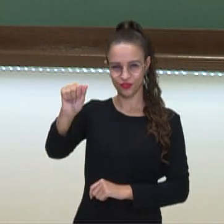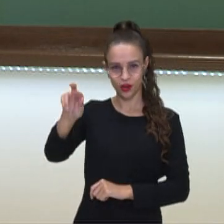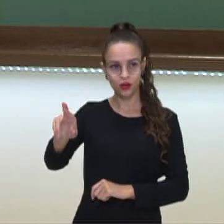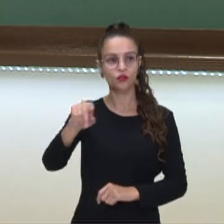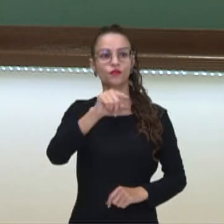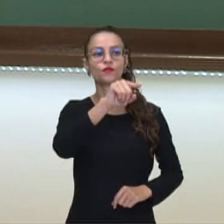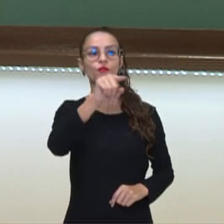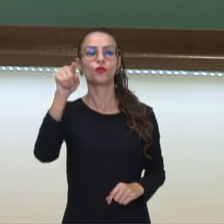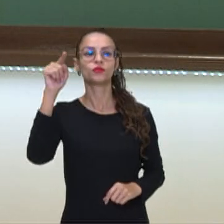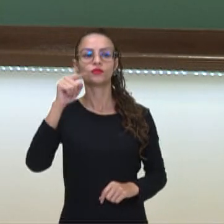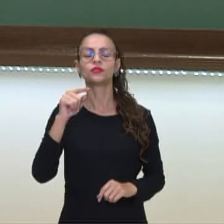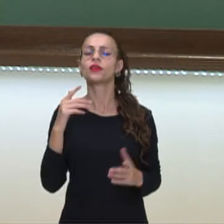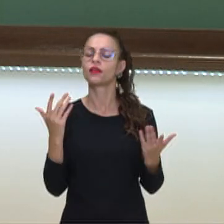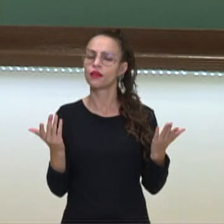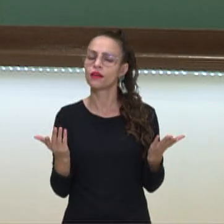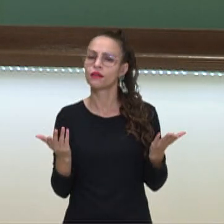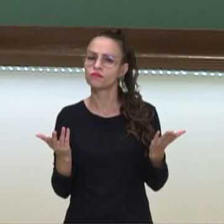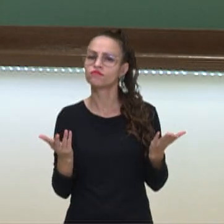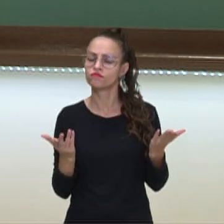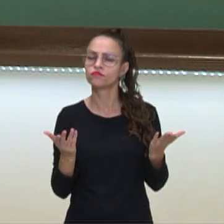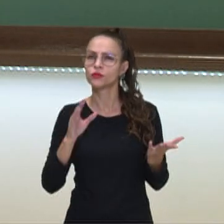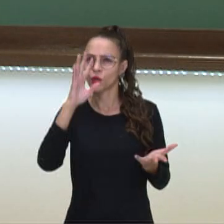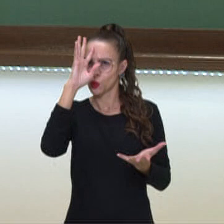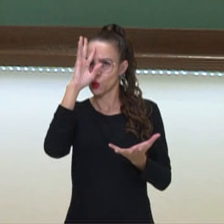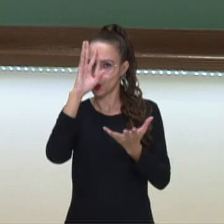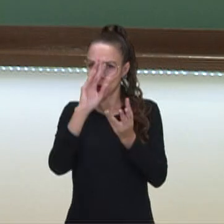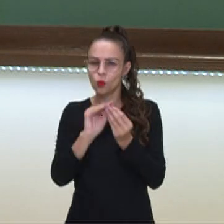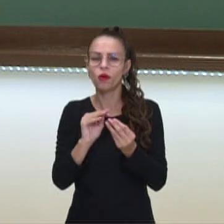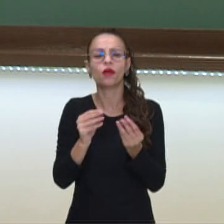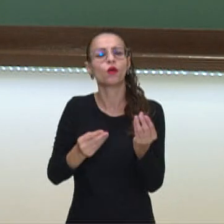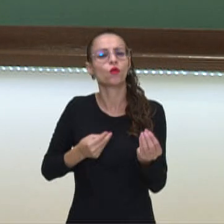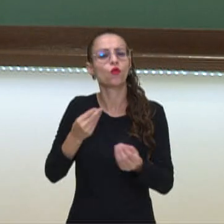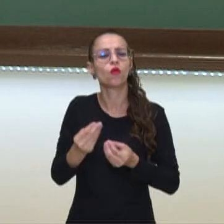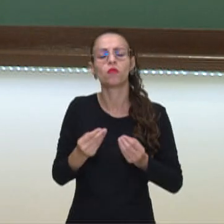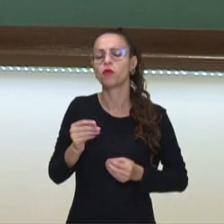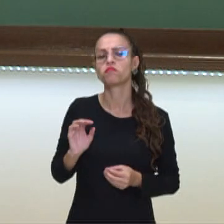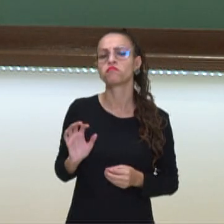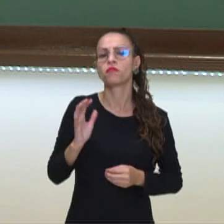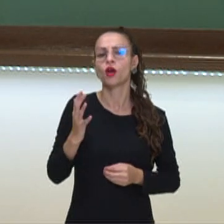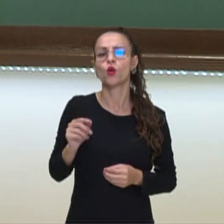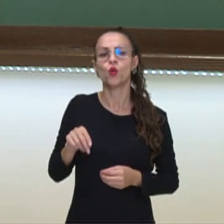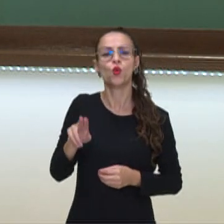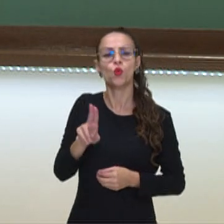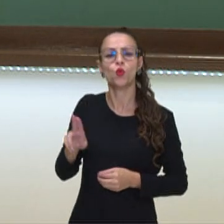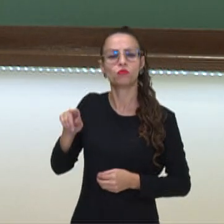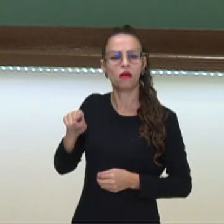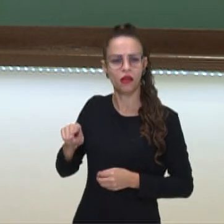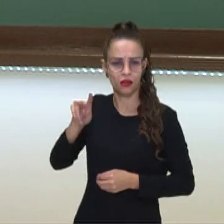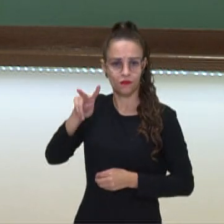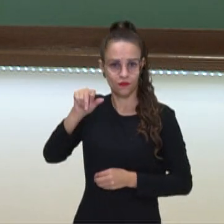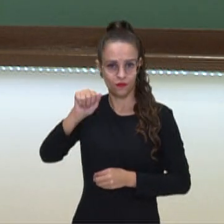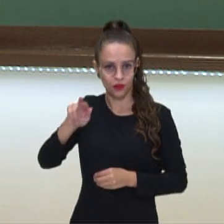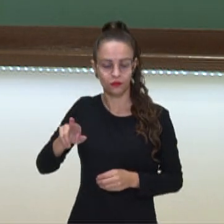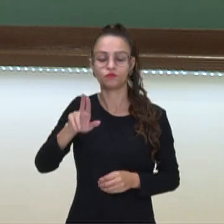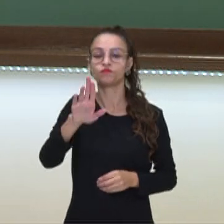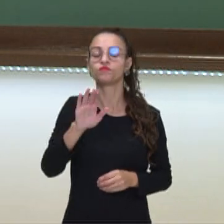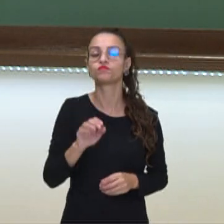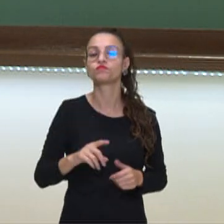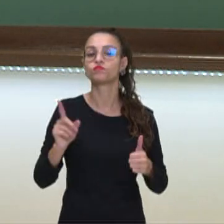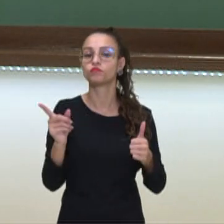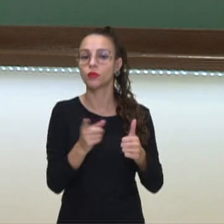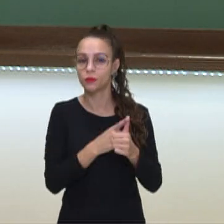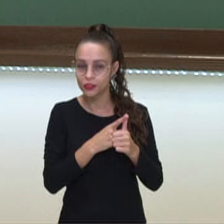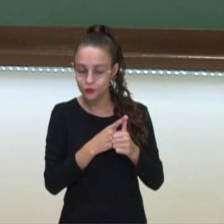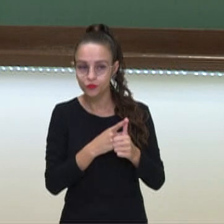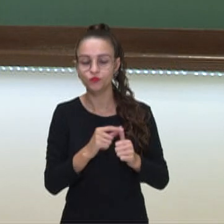você possa compreender melhor como que acontece esse uso do VAR, tá? Então, primeiro, a gente tem que